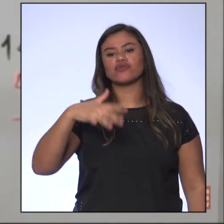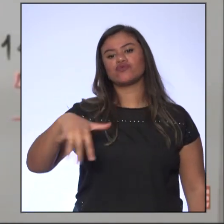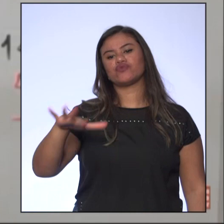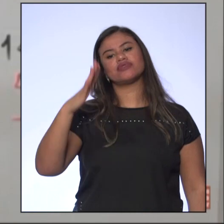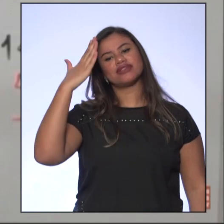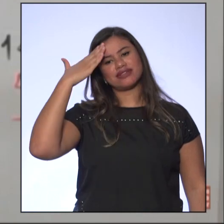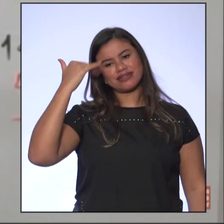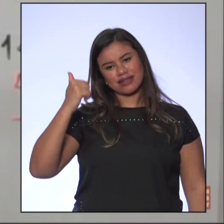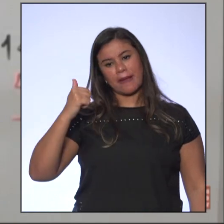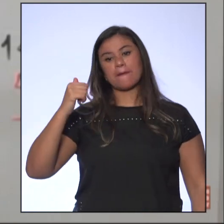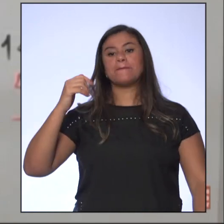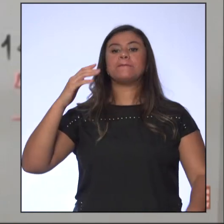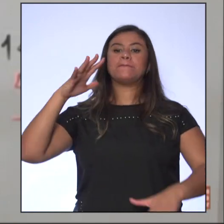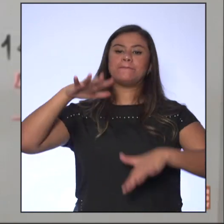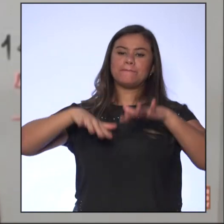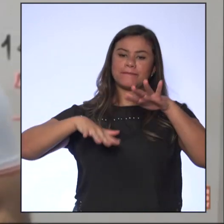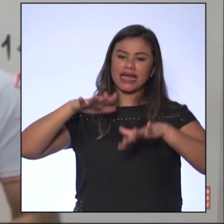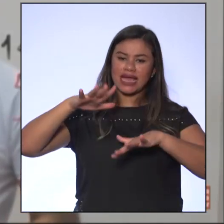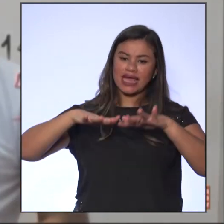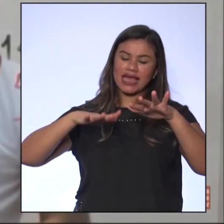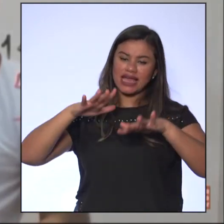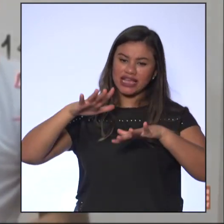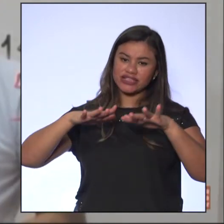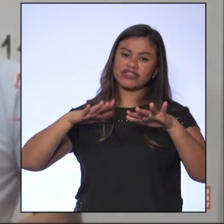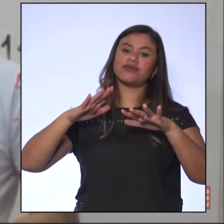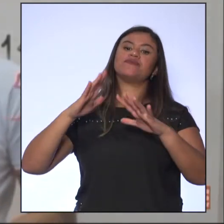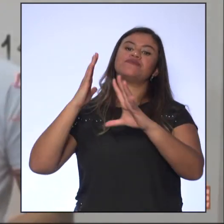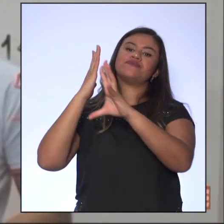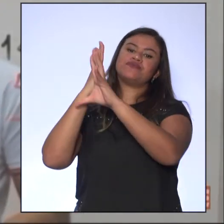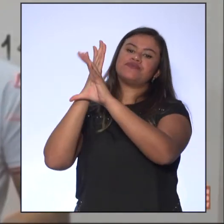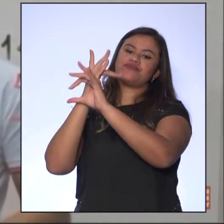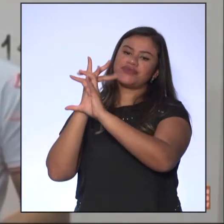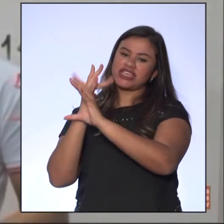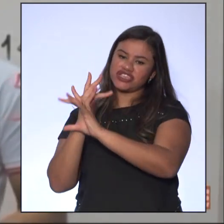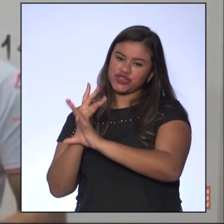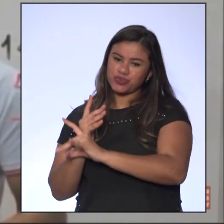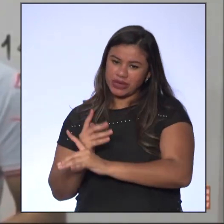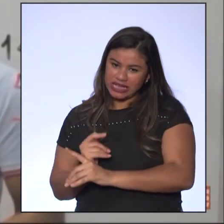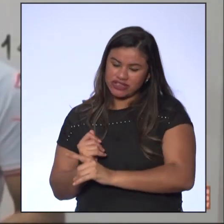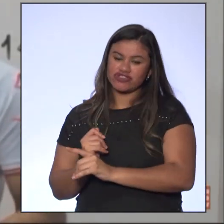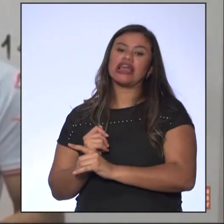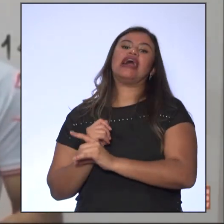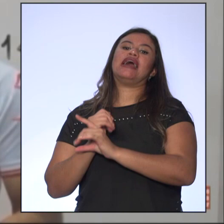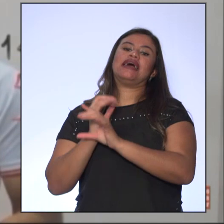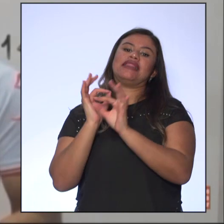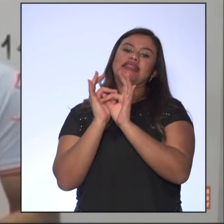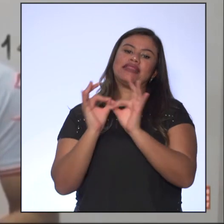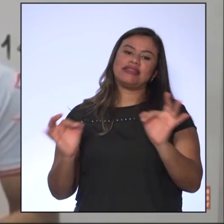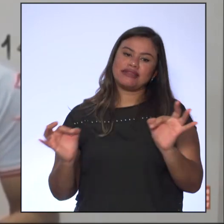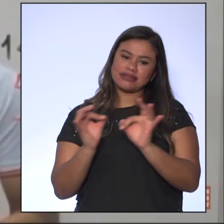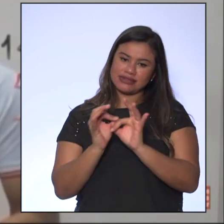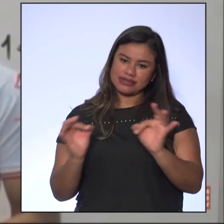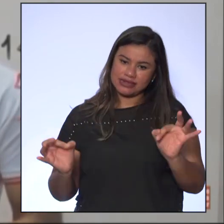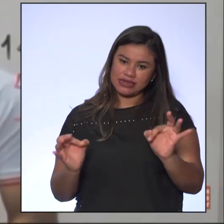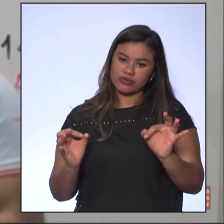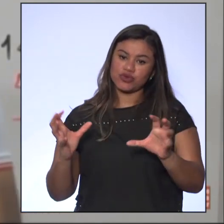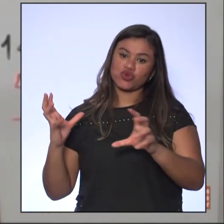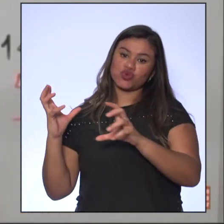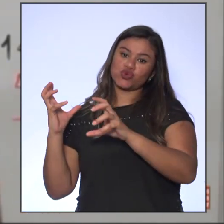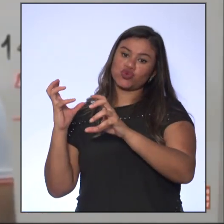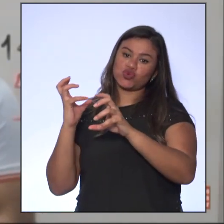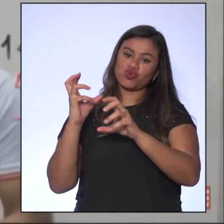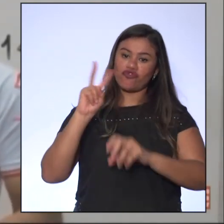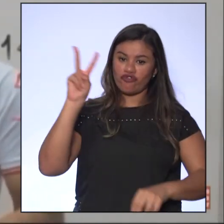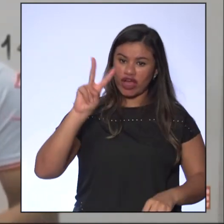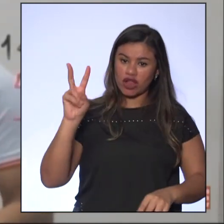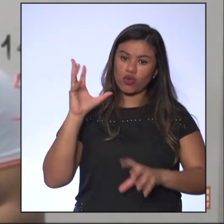Média aritmética simples. Soma os valores e divide pela quantidade. Né? Vai